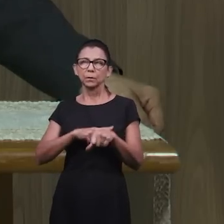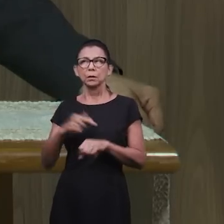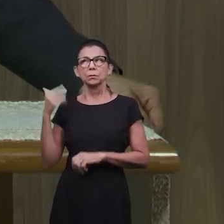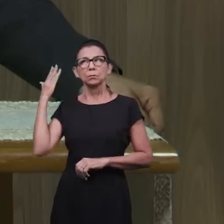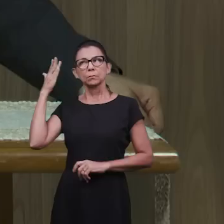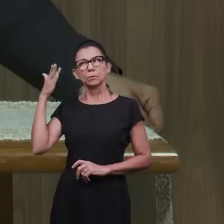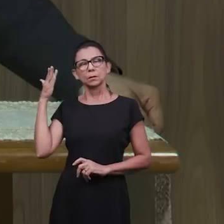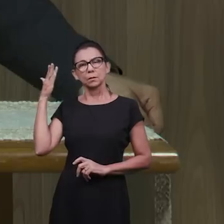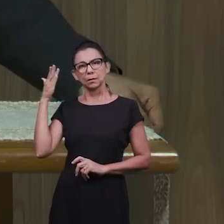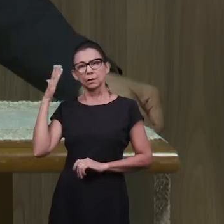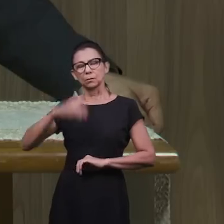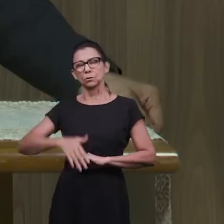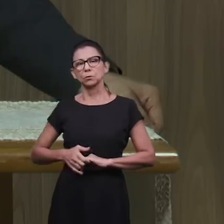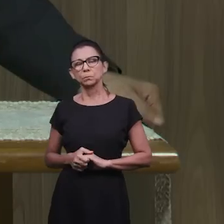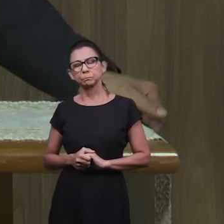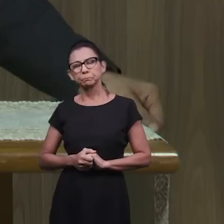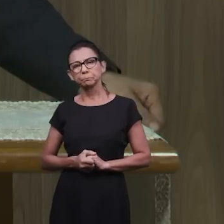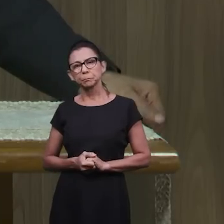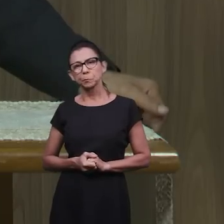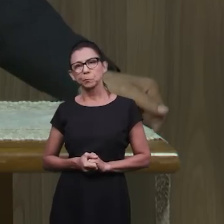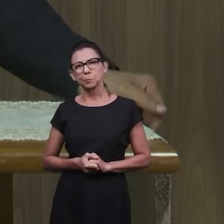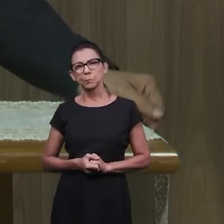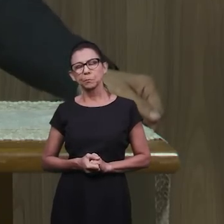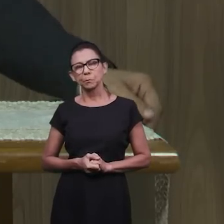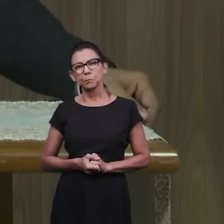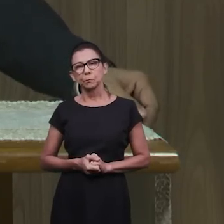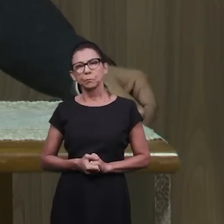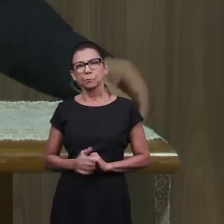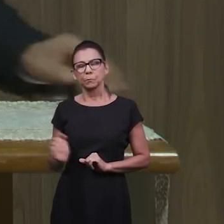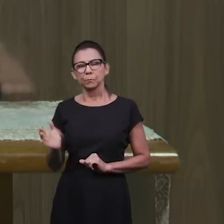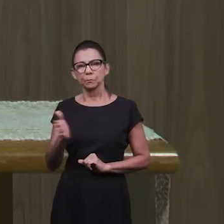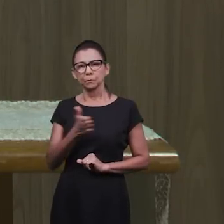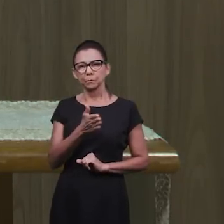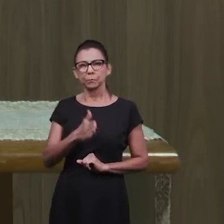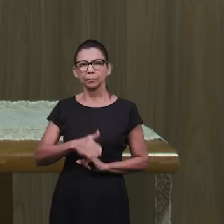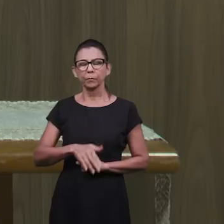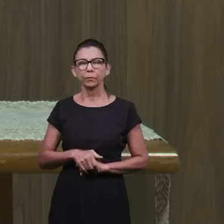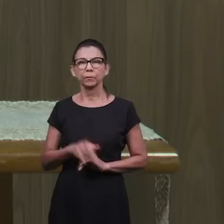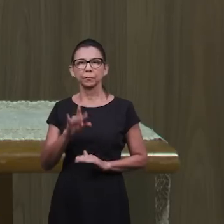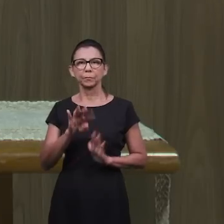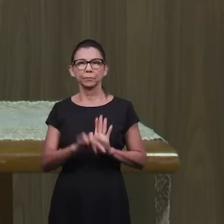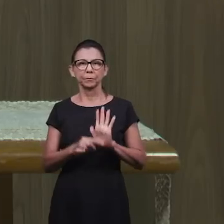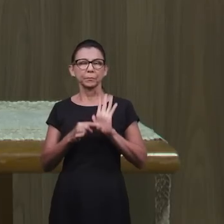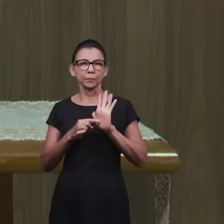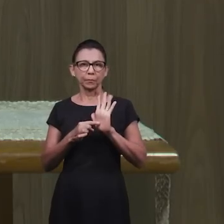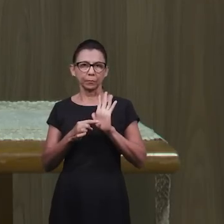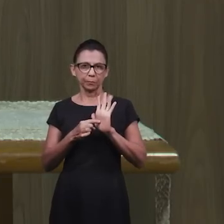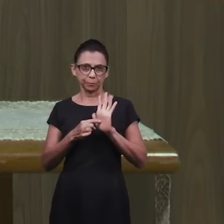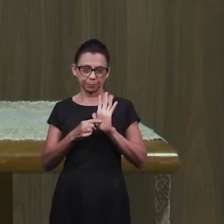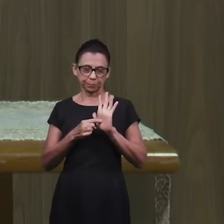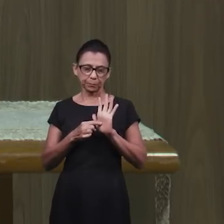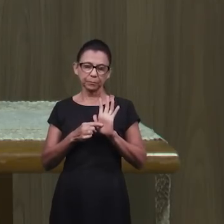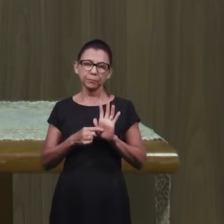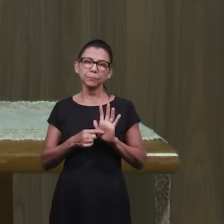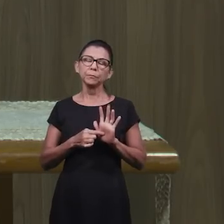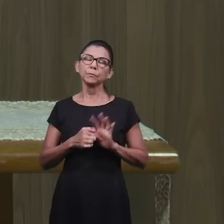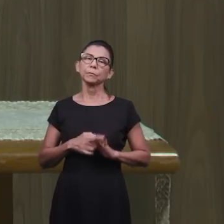que o Senhor possa falar ao nosso coração. Meus irmãos, esse texto que nós lemos